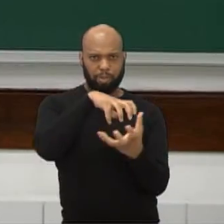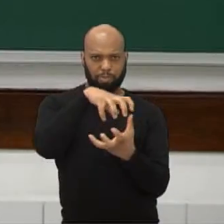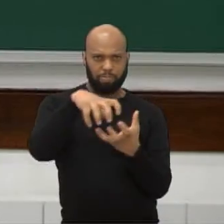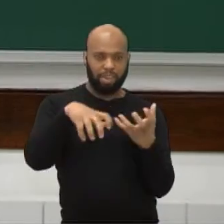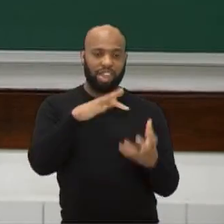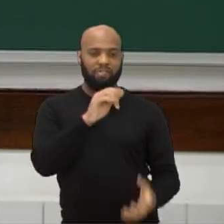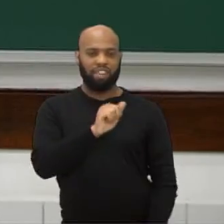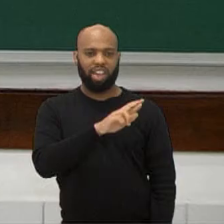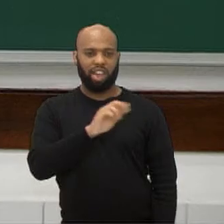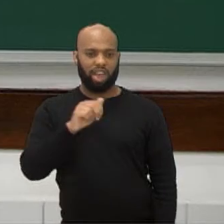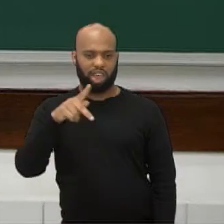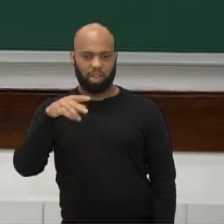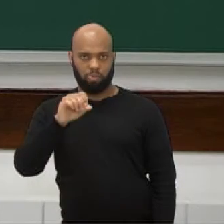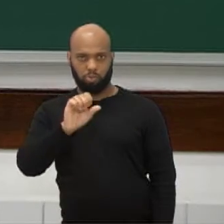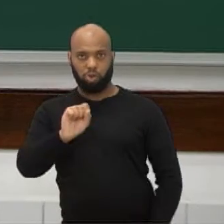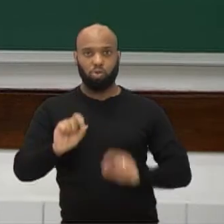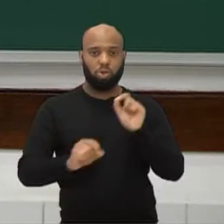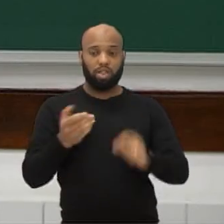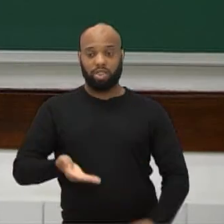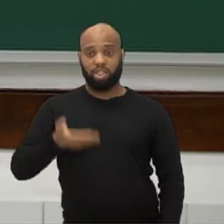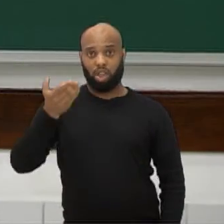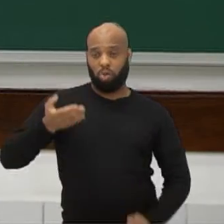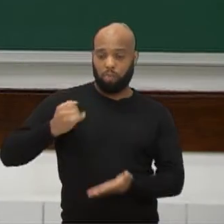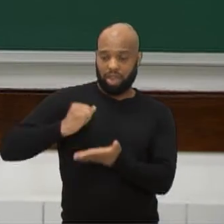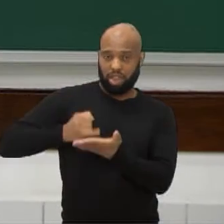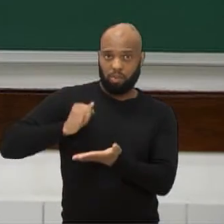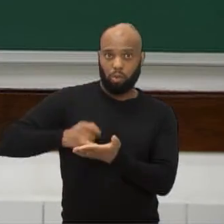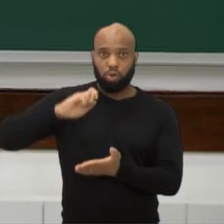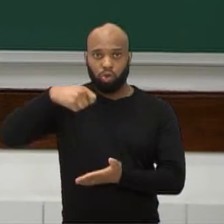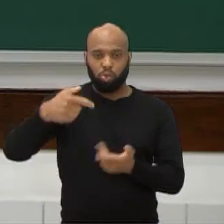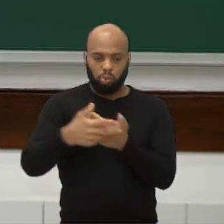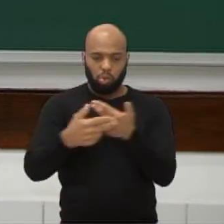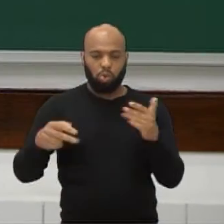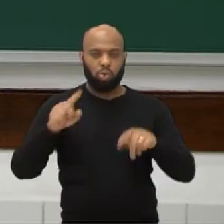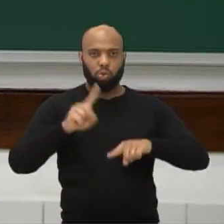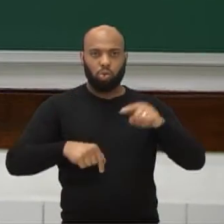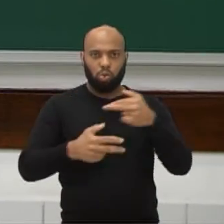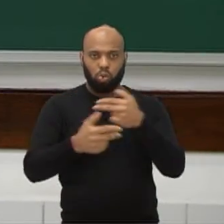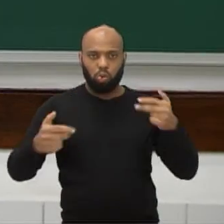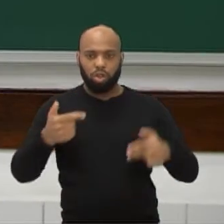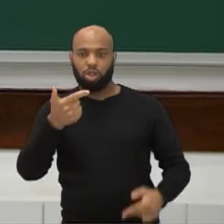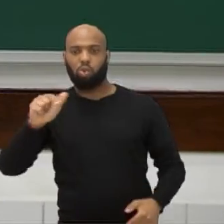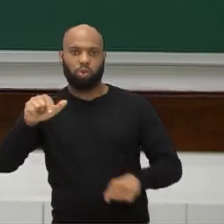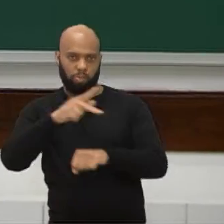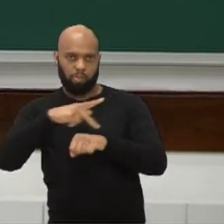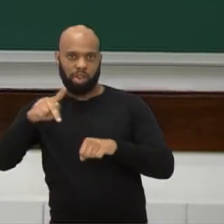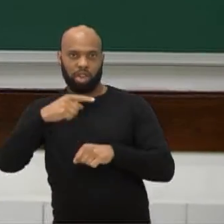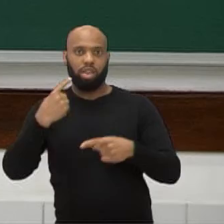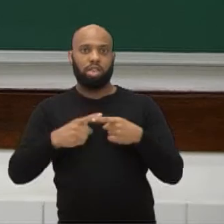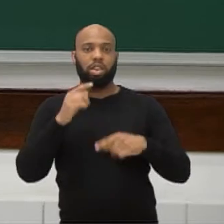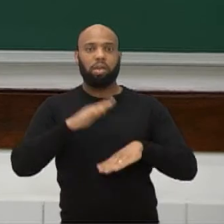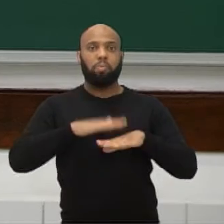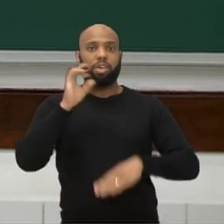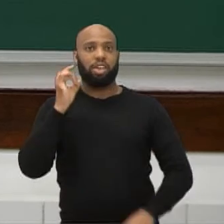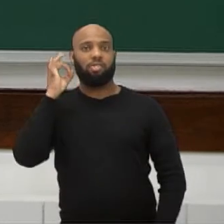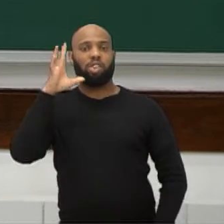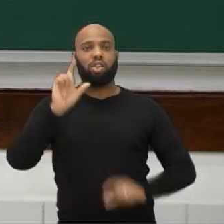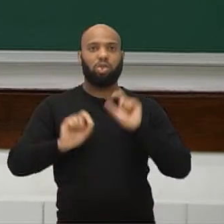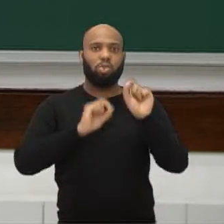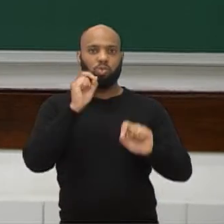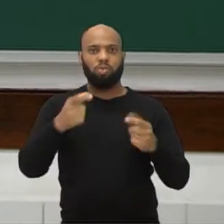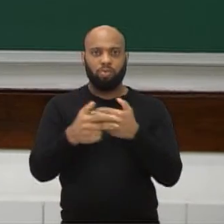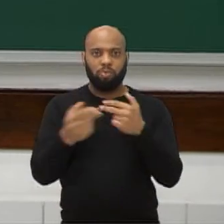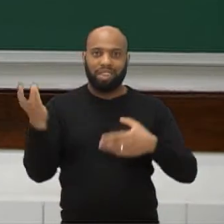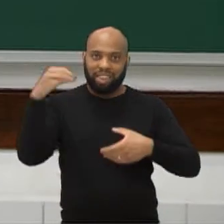Farrapos, que foi o quê? Aumentar o imposto sobre o produto estrangeiro, facilitando o produto interno gaúcho, ou